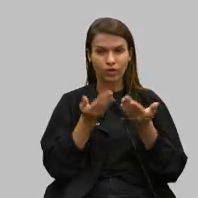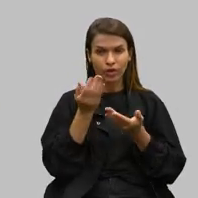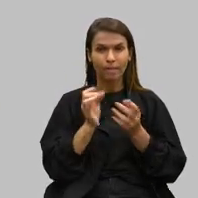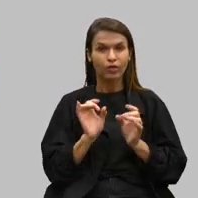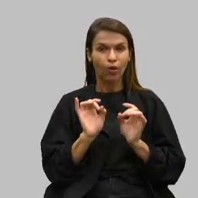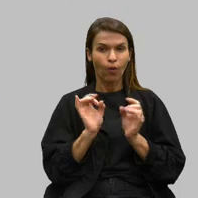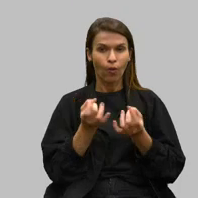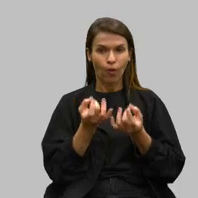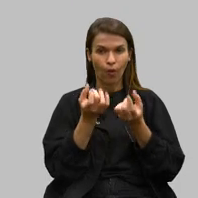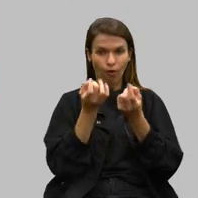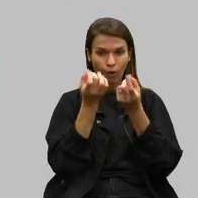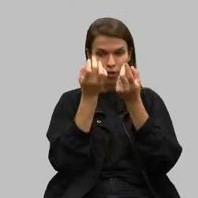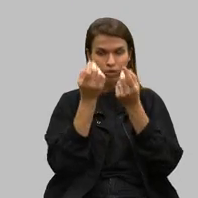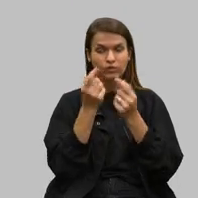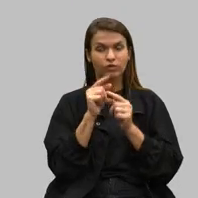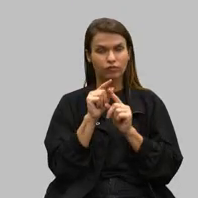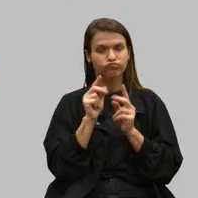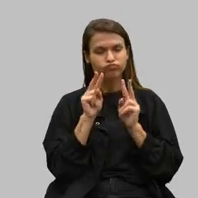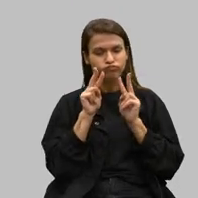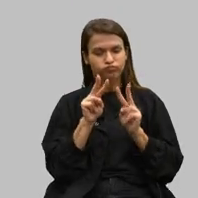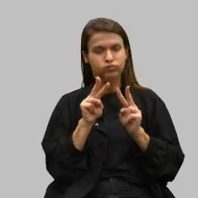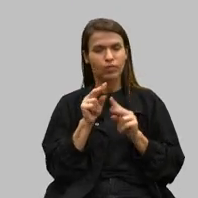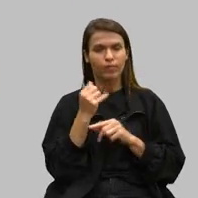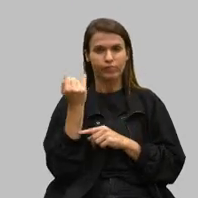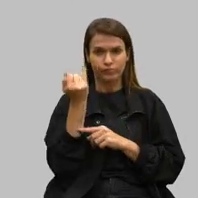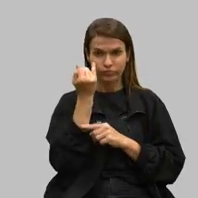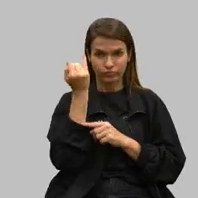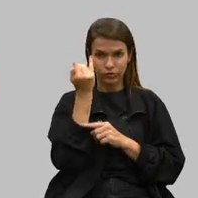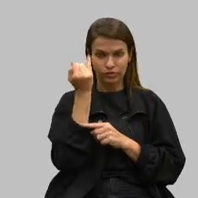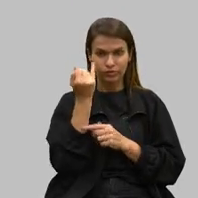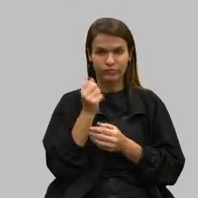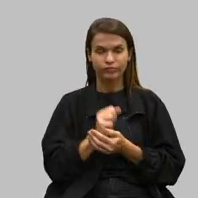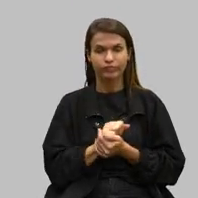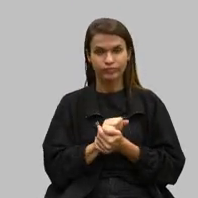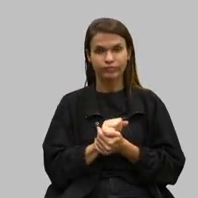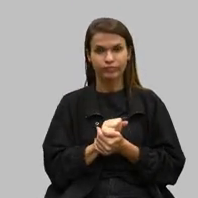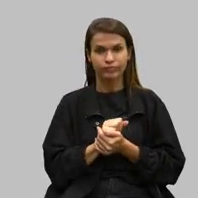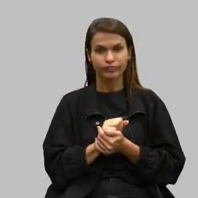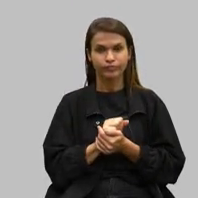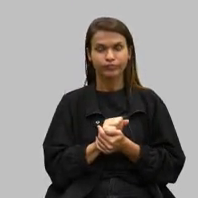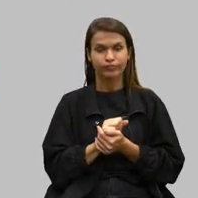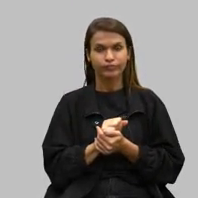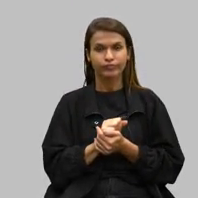um olhar muito importante esse passo.